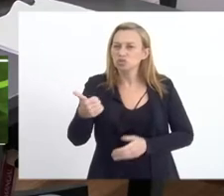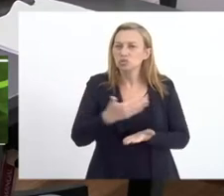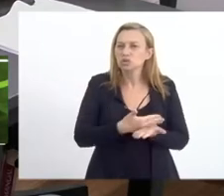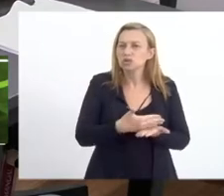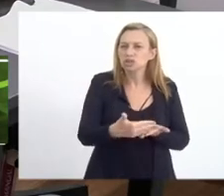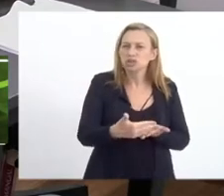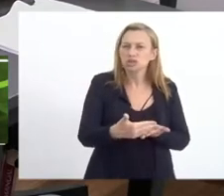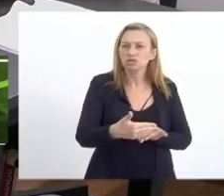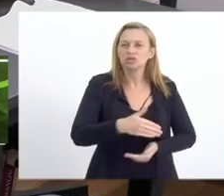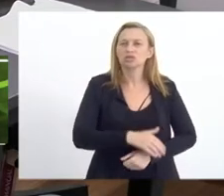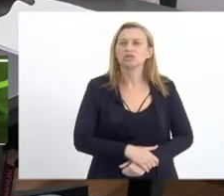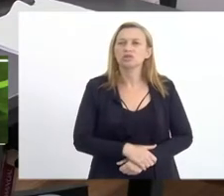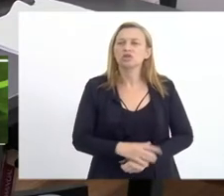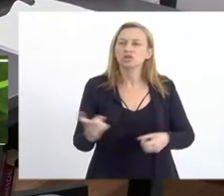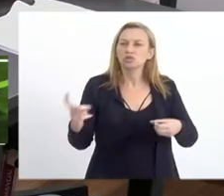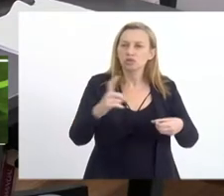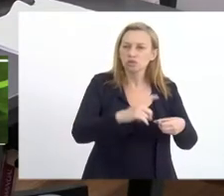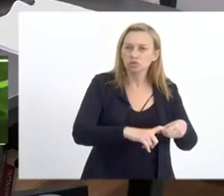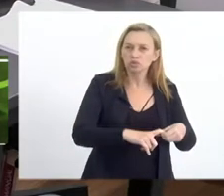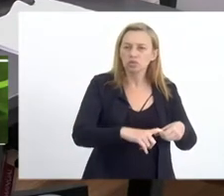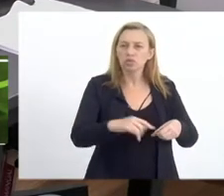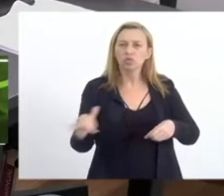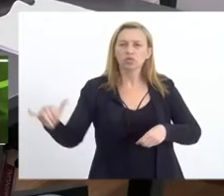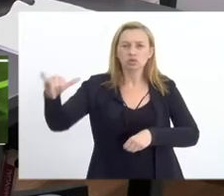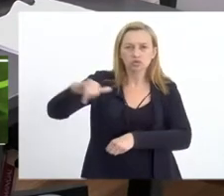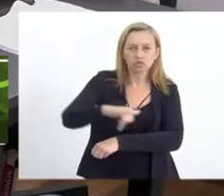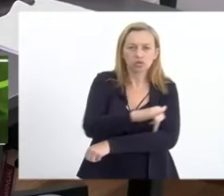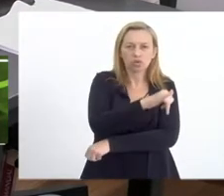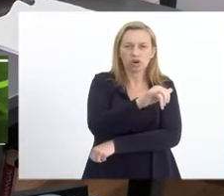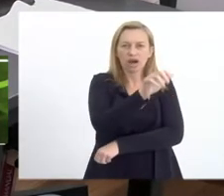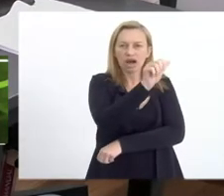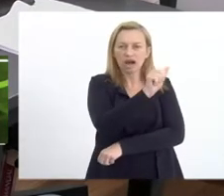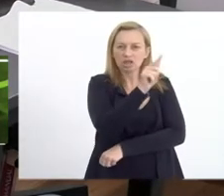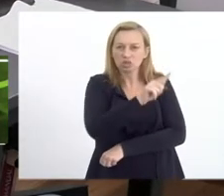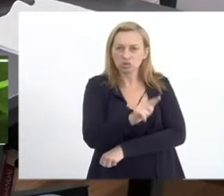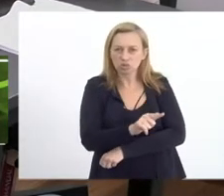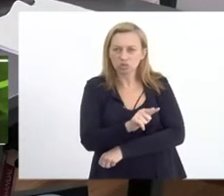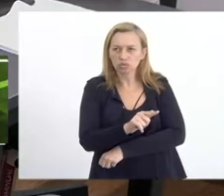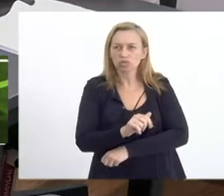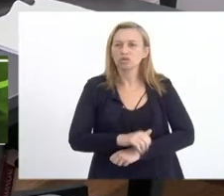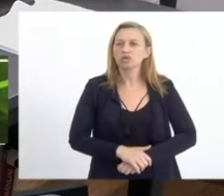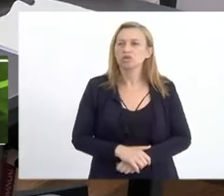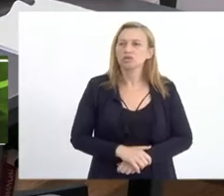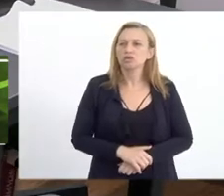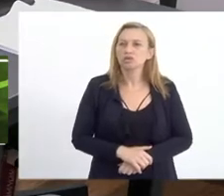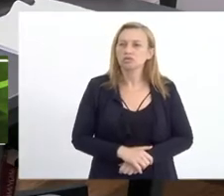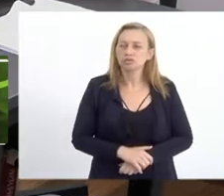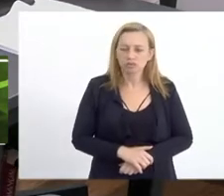2021, a gente retornou com os voos com a Azul Connect, com a operação aqui